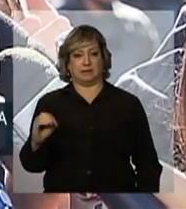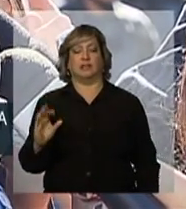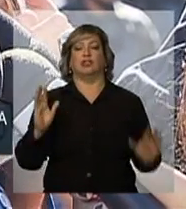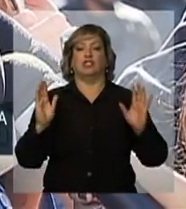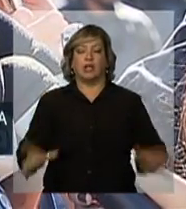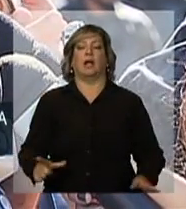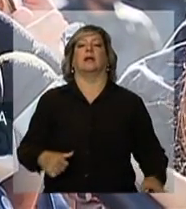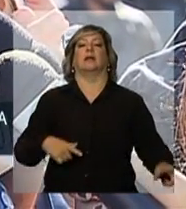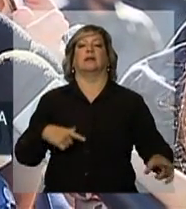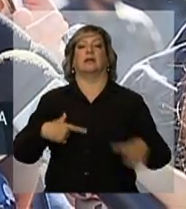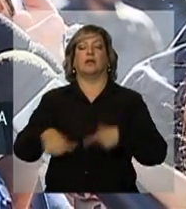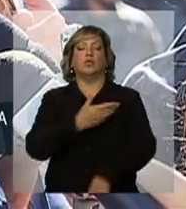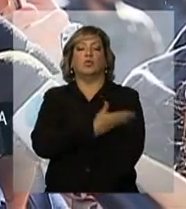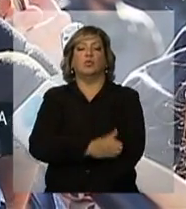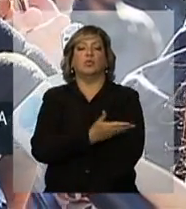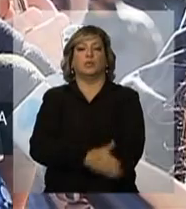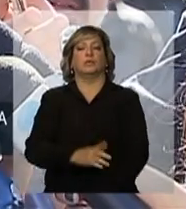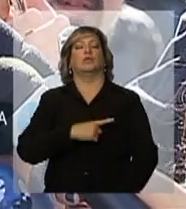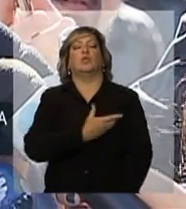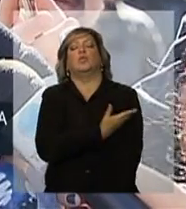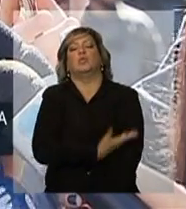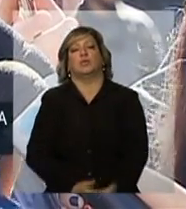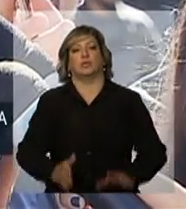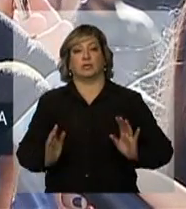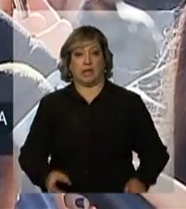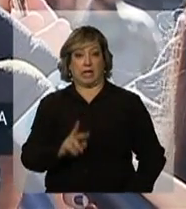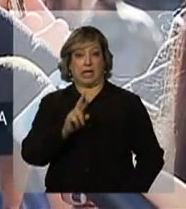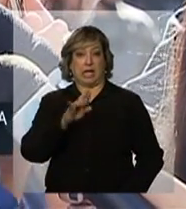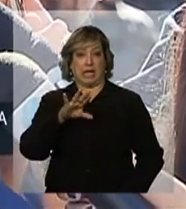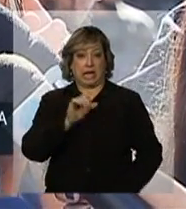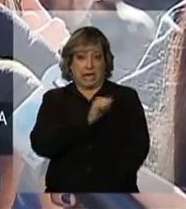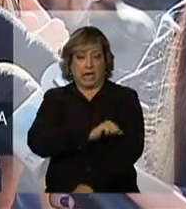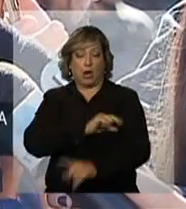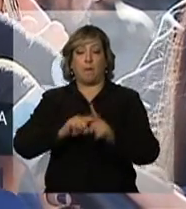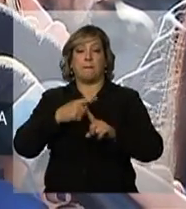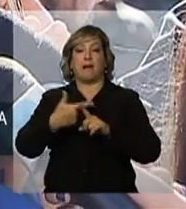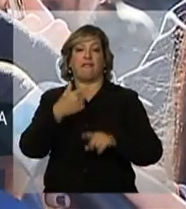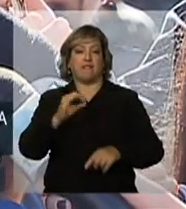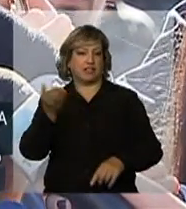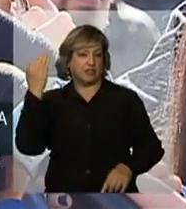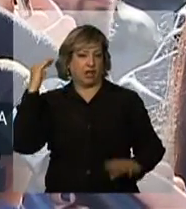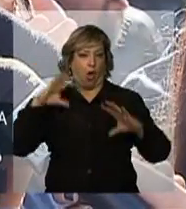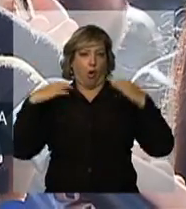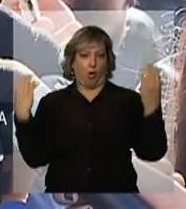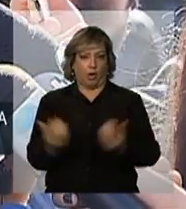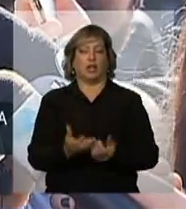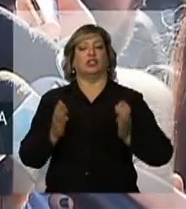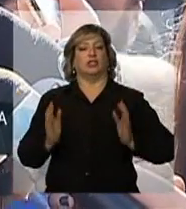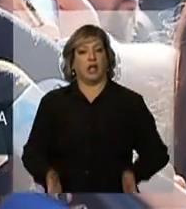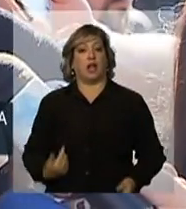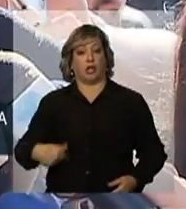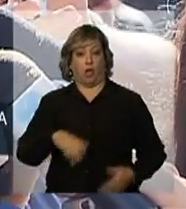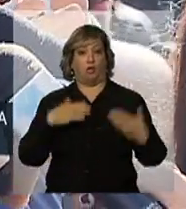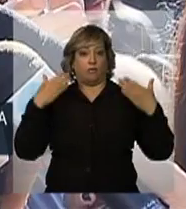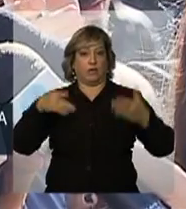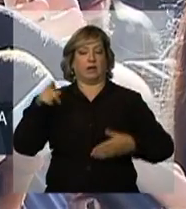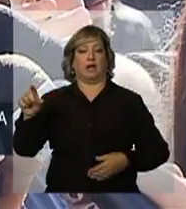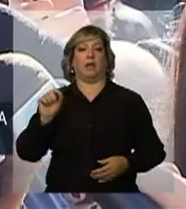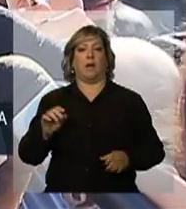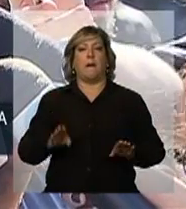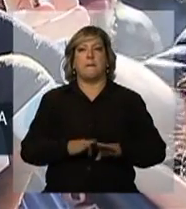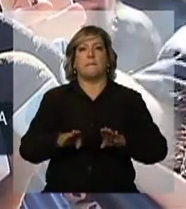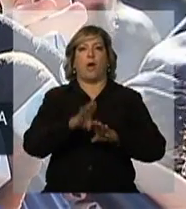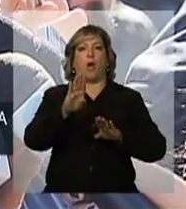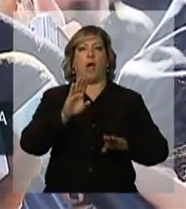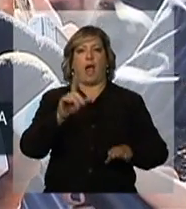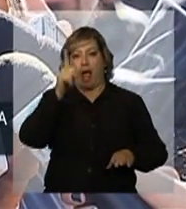operações similares, seja, por exemplo, na Rio Mais 20, seja, por exemplo, lá na nossa ocupação do Morro do Alemão e